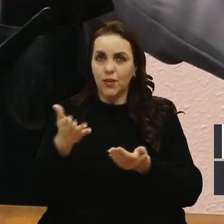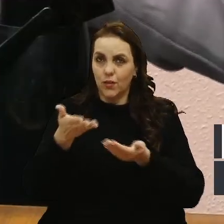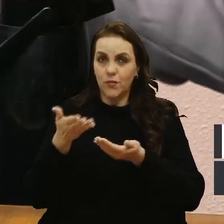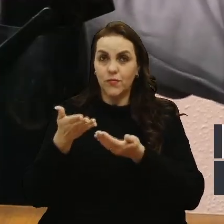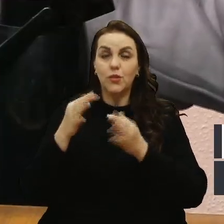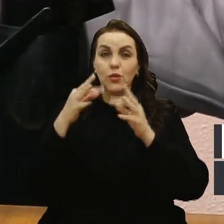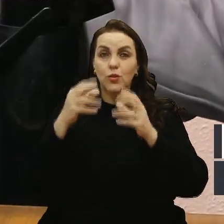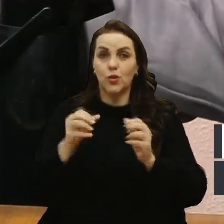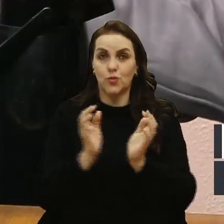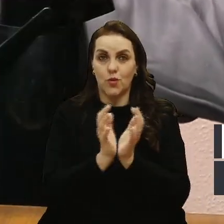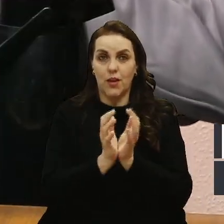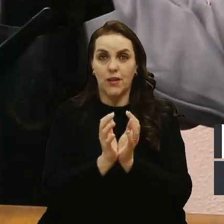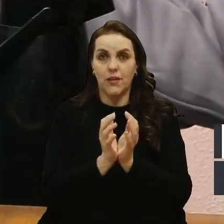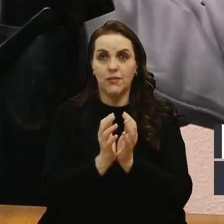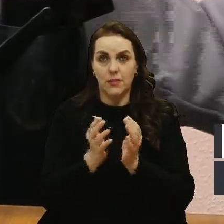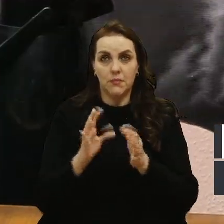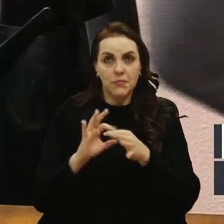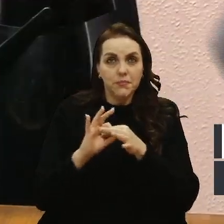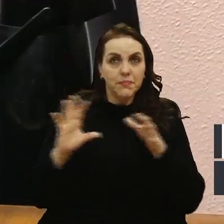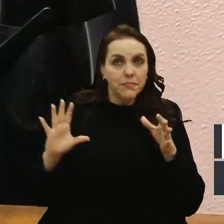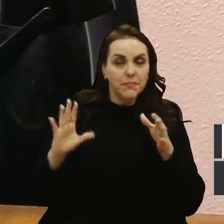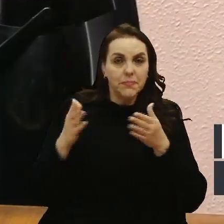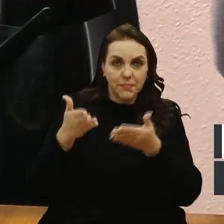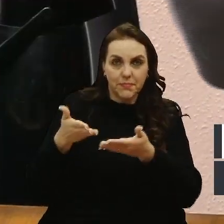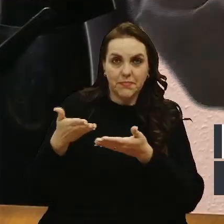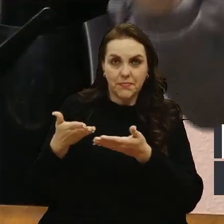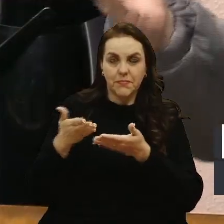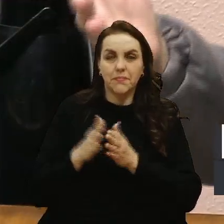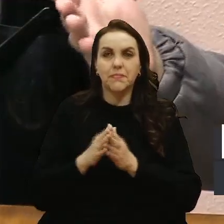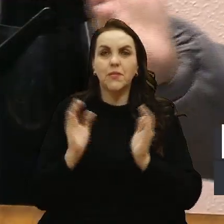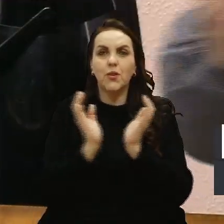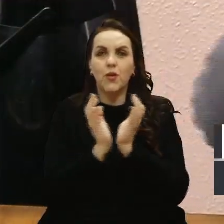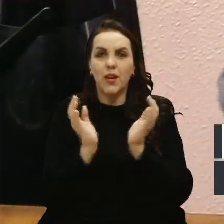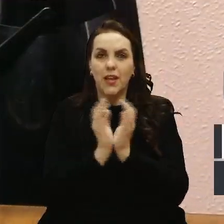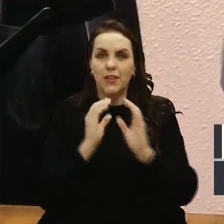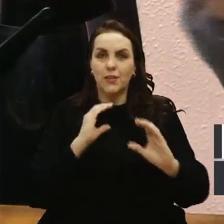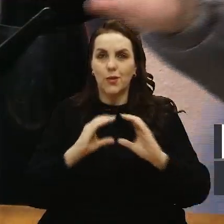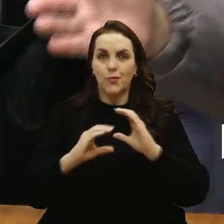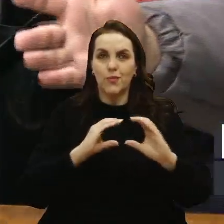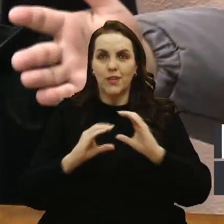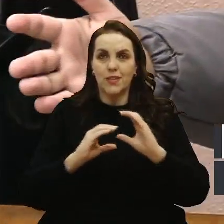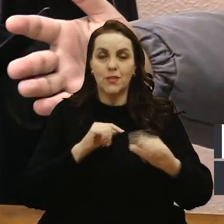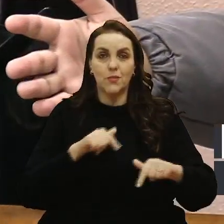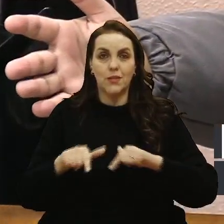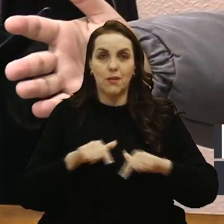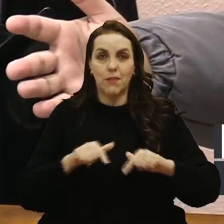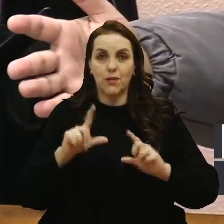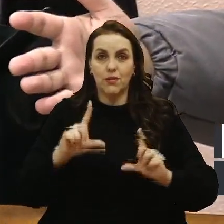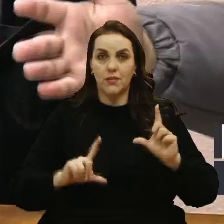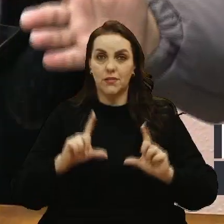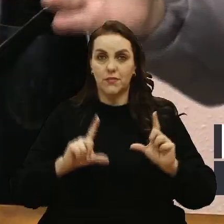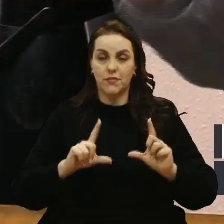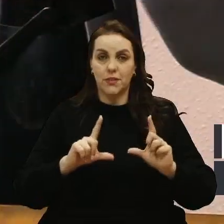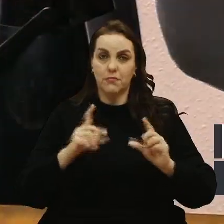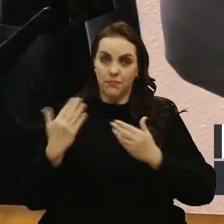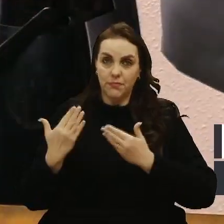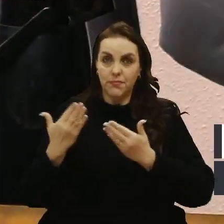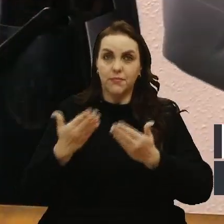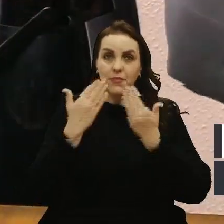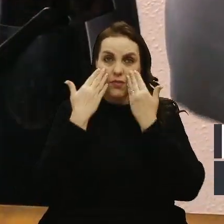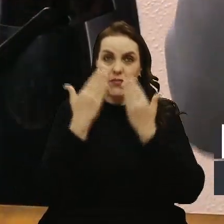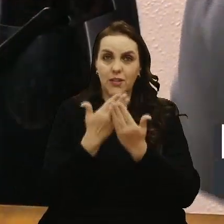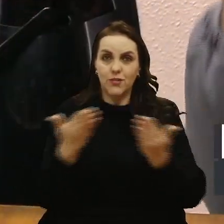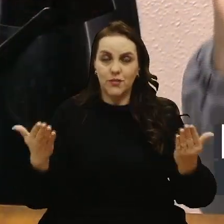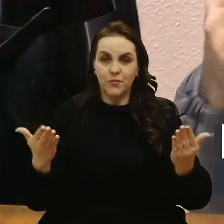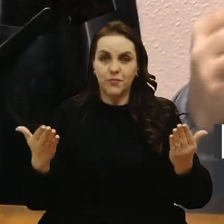me permite dessa parte, presidente, essa deferência, queria chamar os colegas da comunicação que atuam na TV para vir aqui na frente.